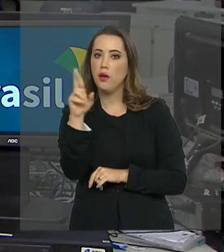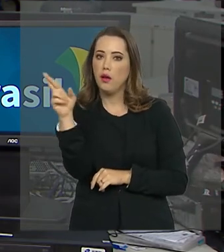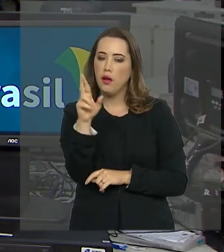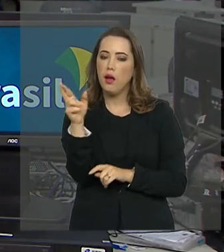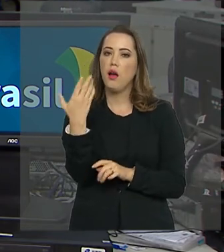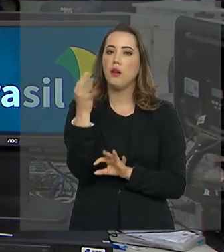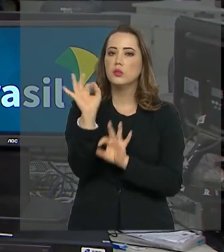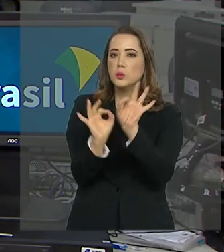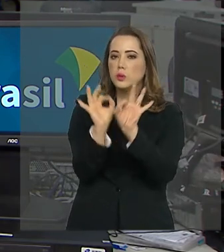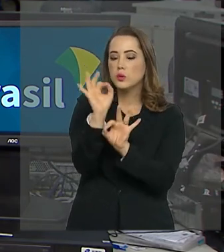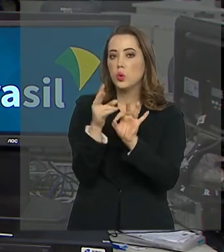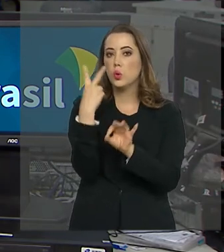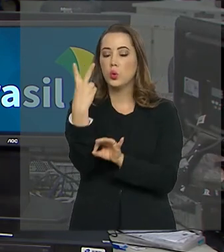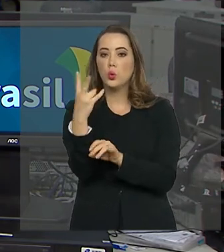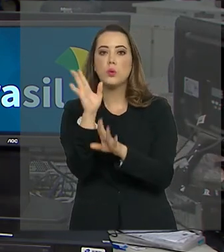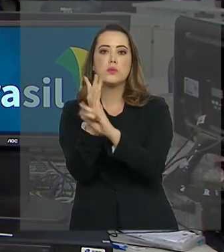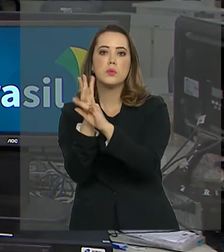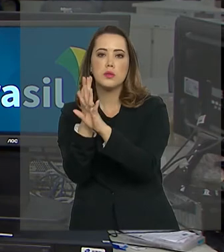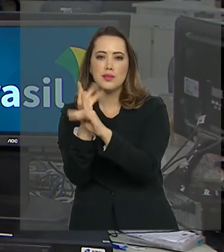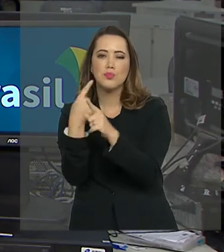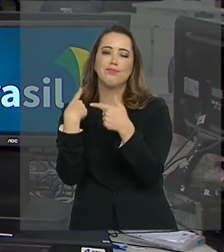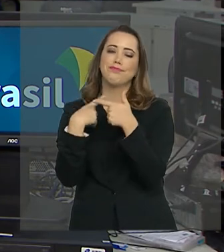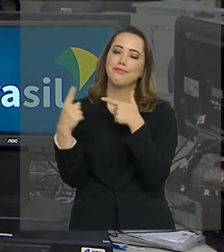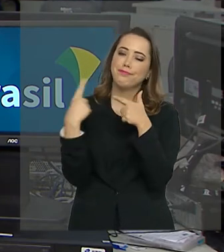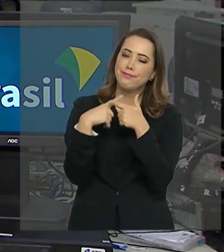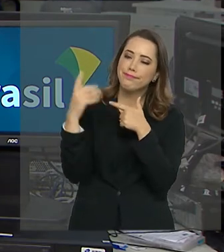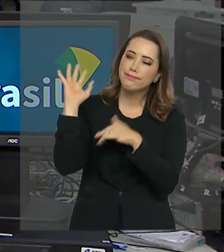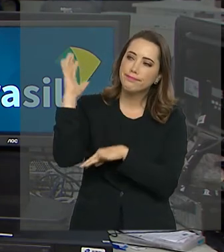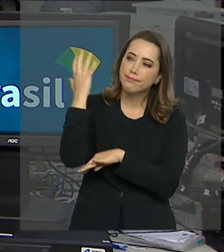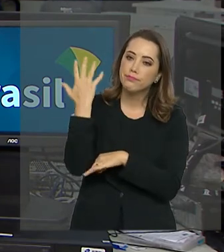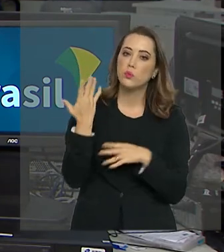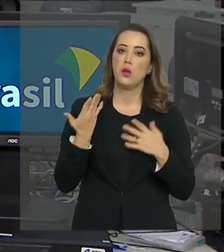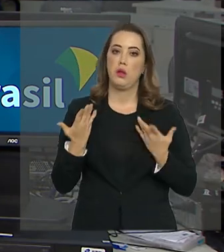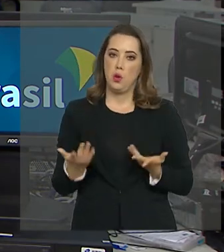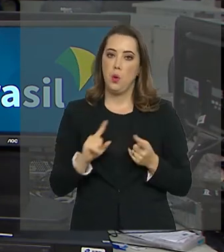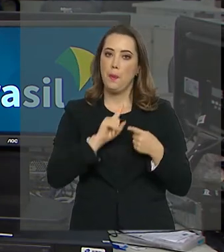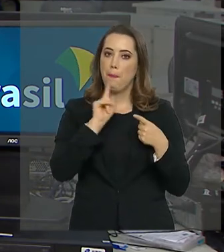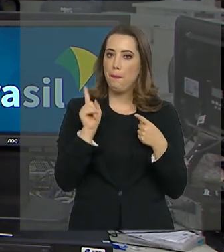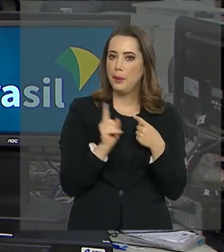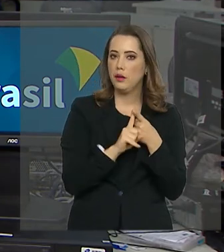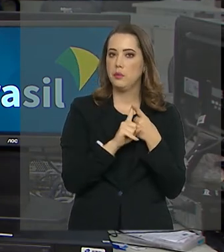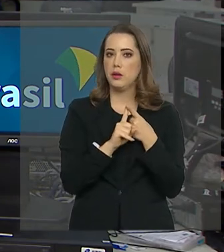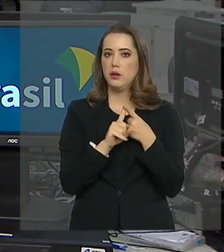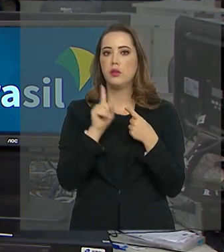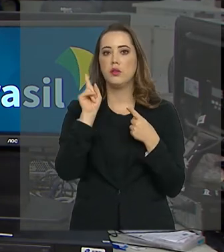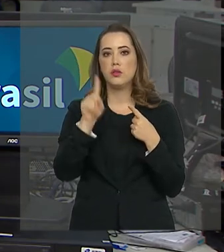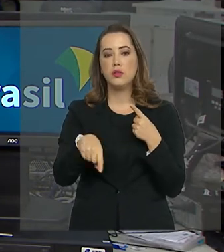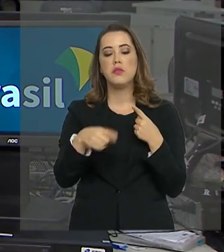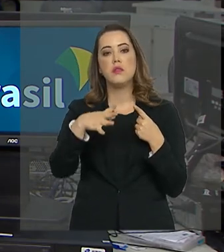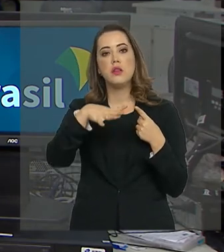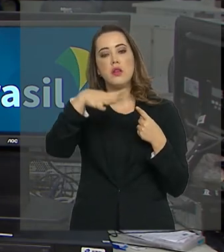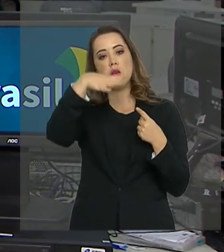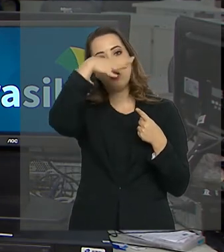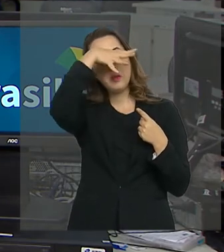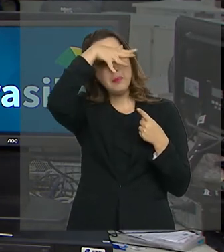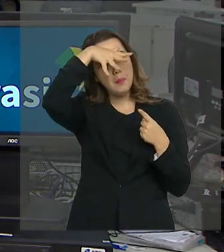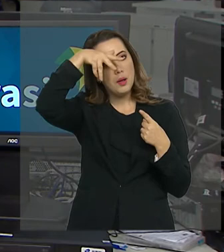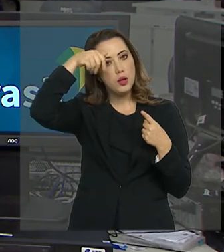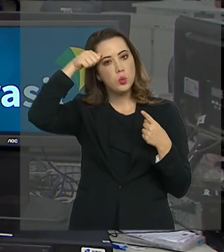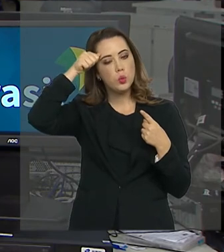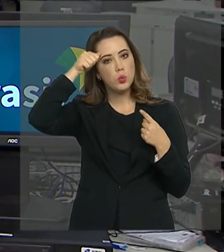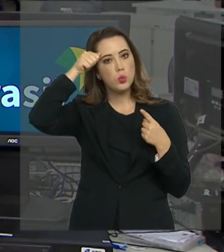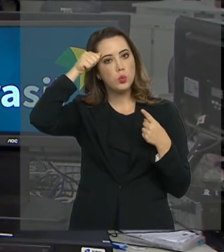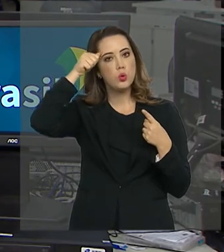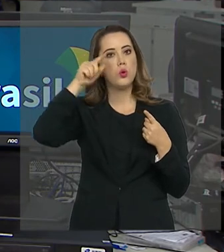recuperação em 2 municípios atingidos por desastres naturais. O primeiro deles é Nossa Senhora do Livramento, em Mato Grosso,